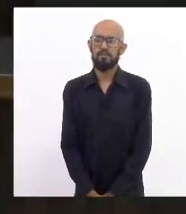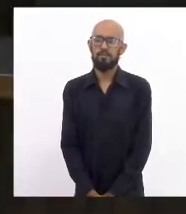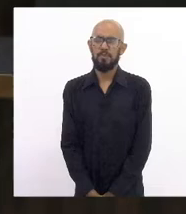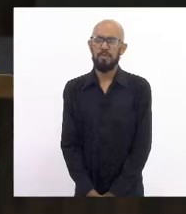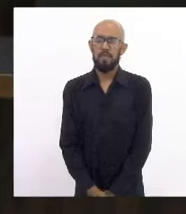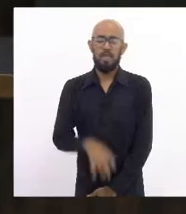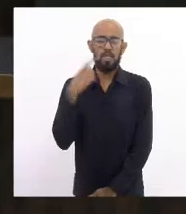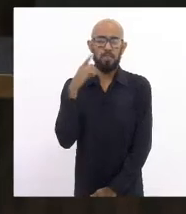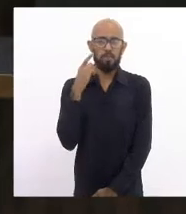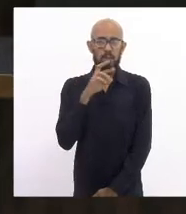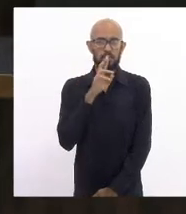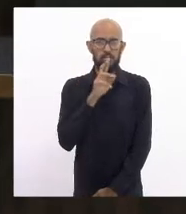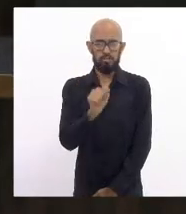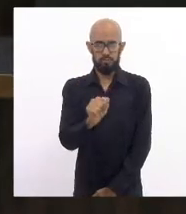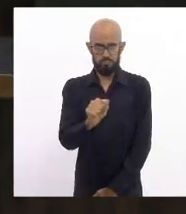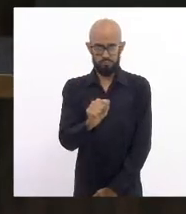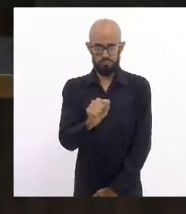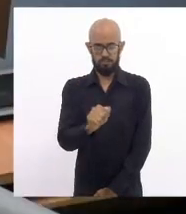Deputado Rodrigo Amorim.